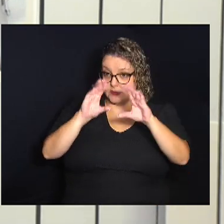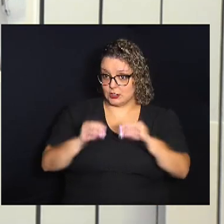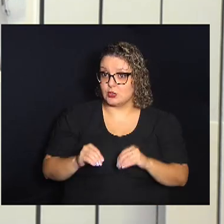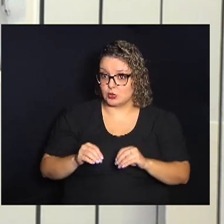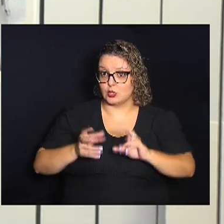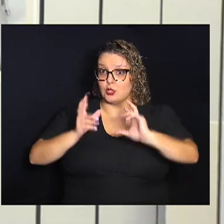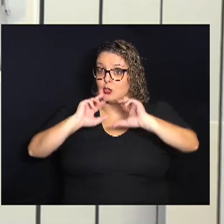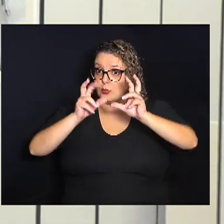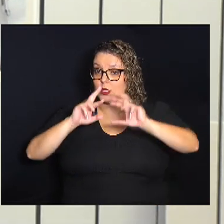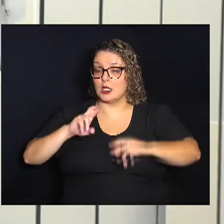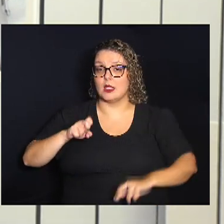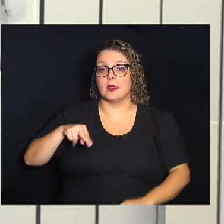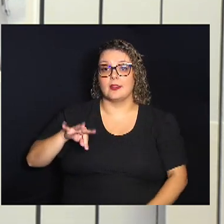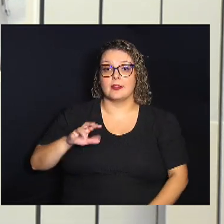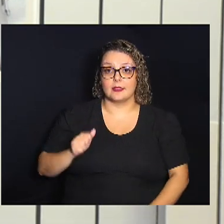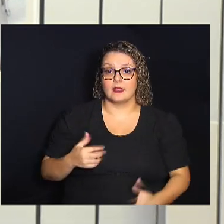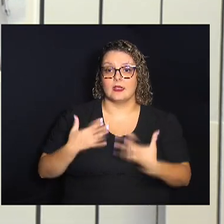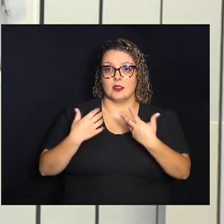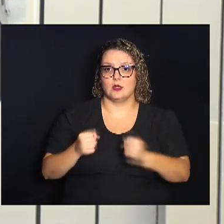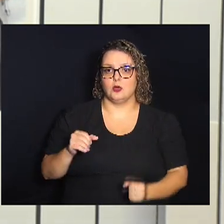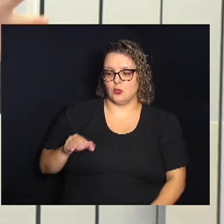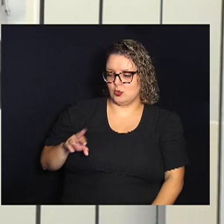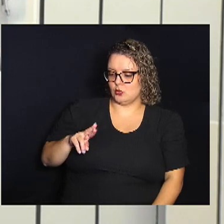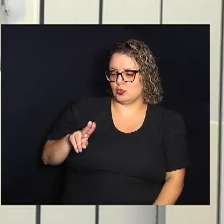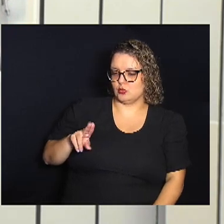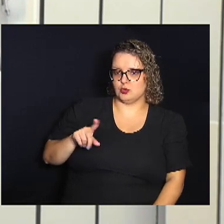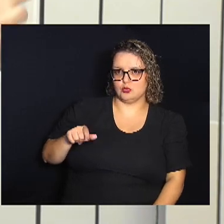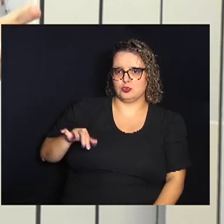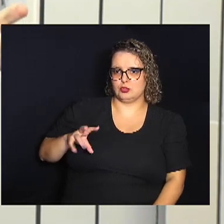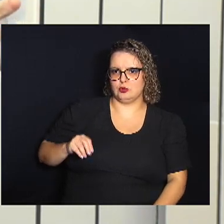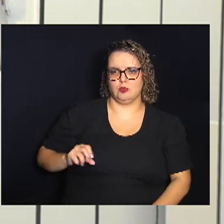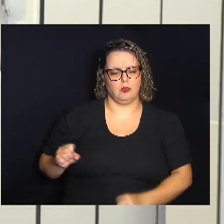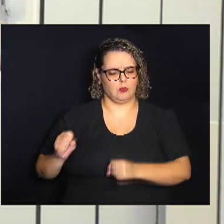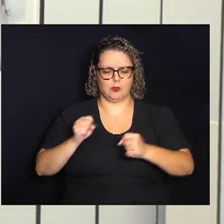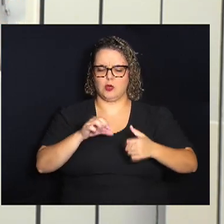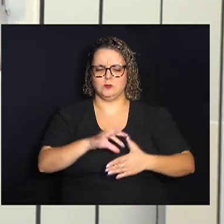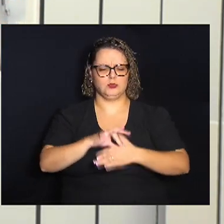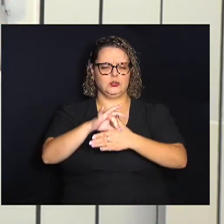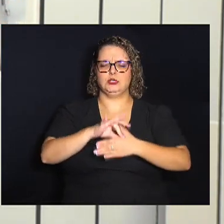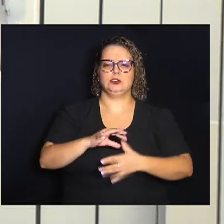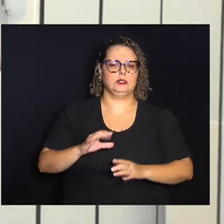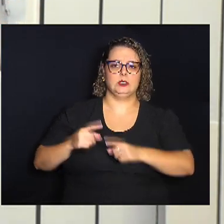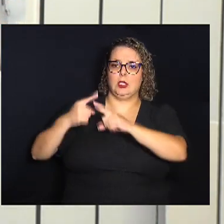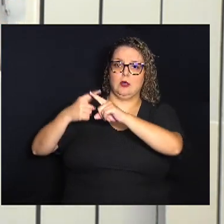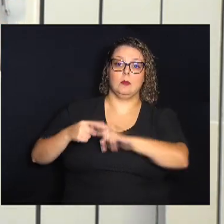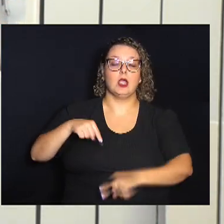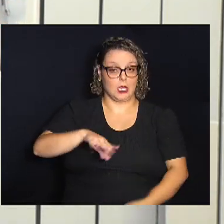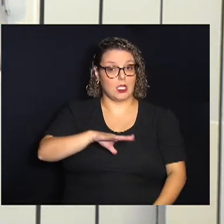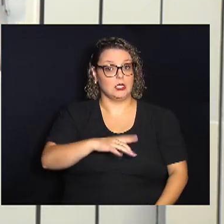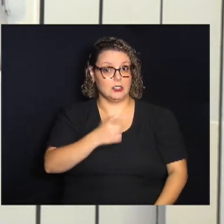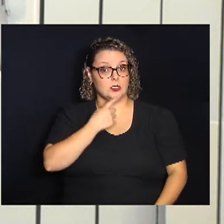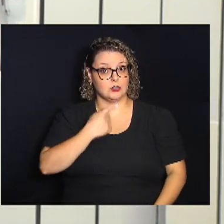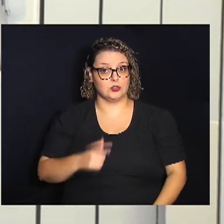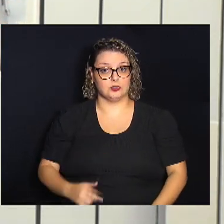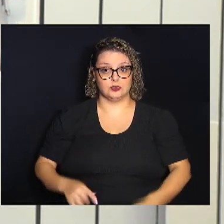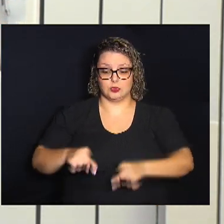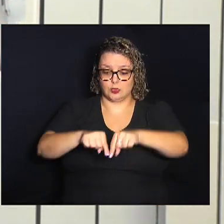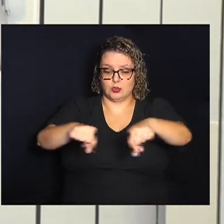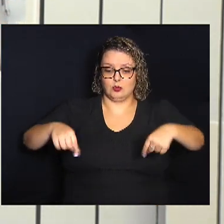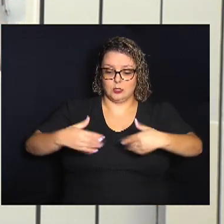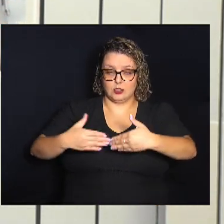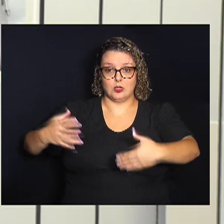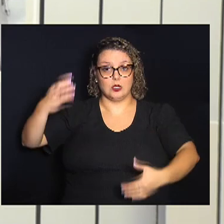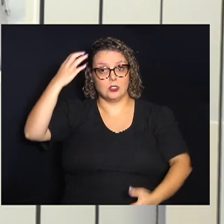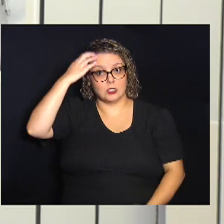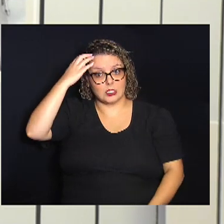Vôlei Renata recebe o Cruzeiro, super poderoso, líder da competição, aqui em Campinas, no ginásio do Taquaral.